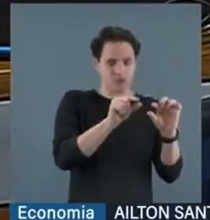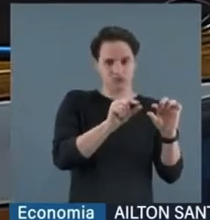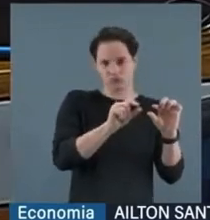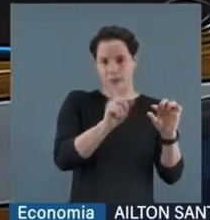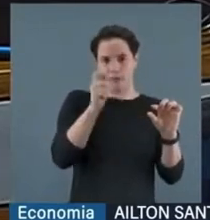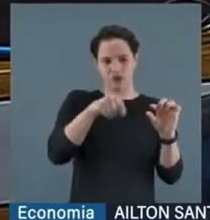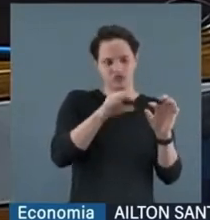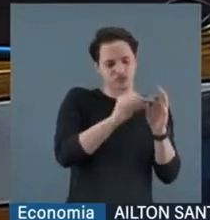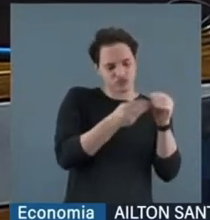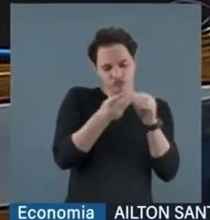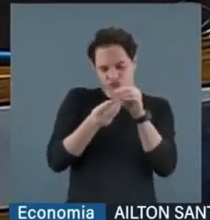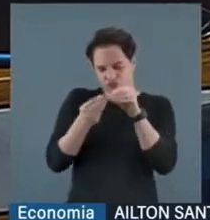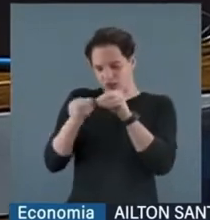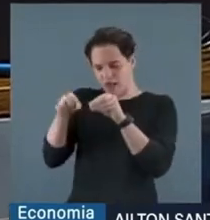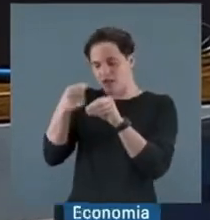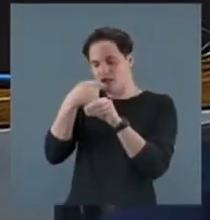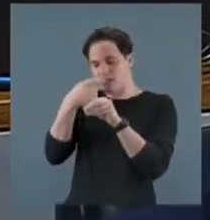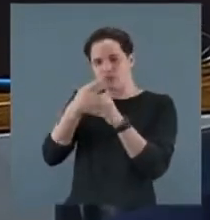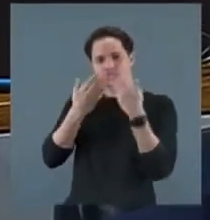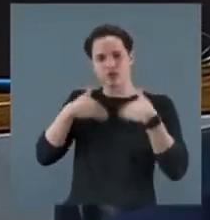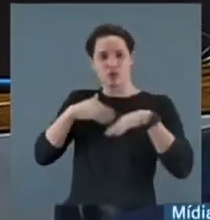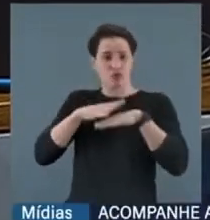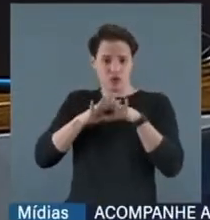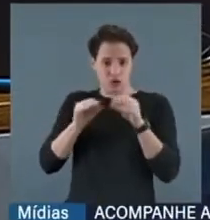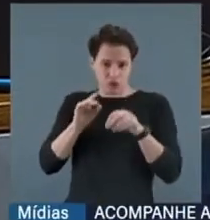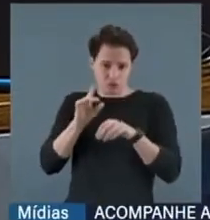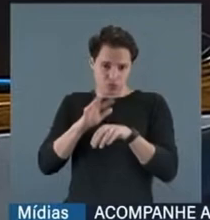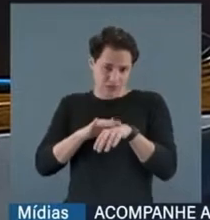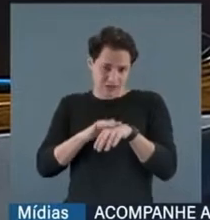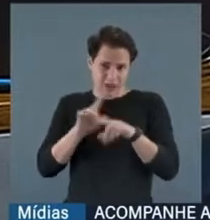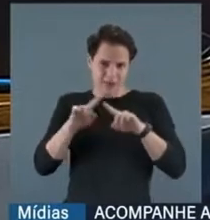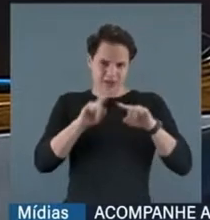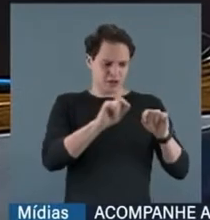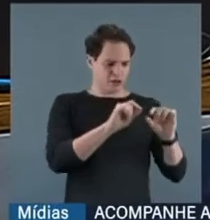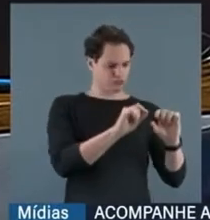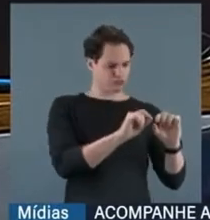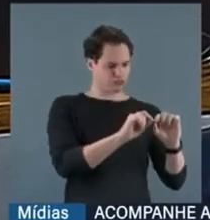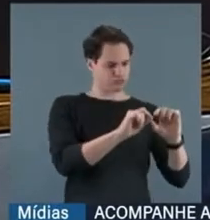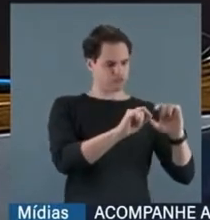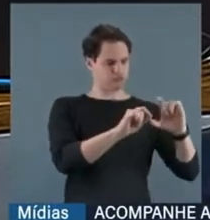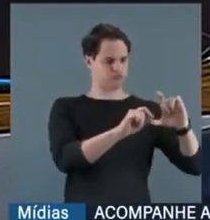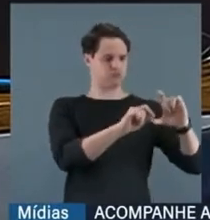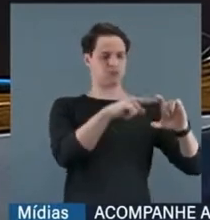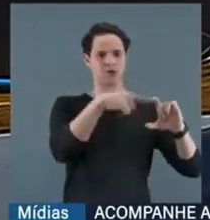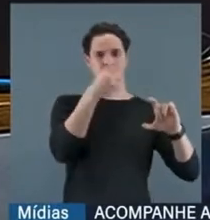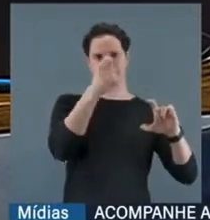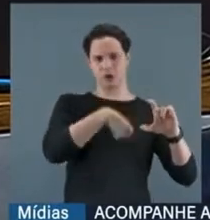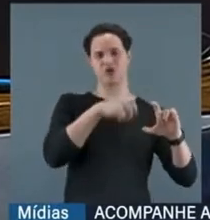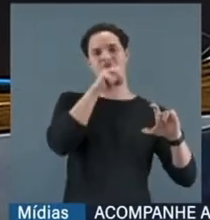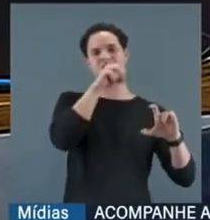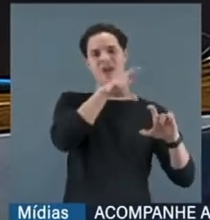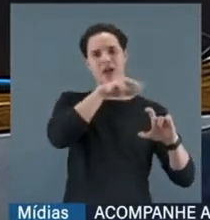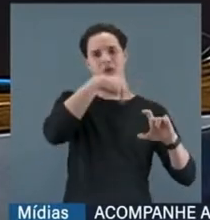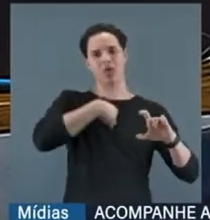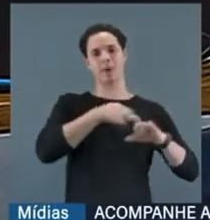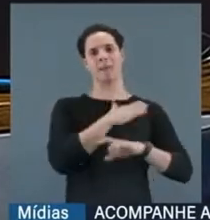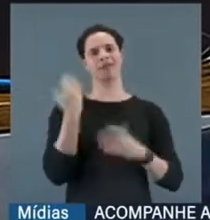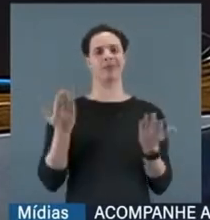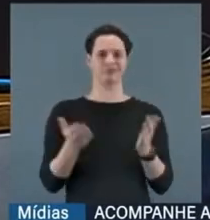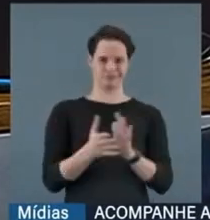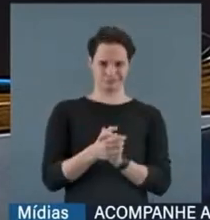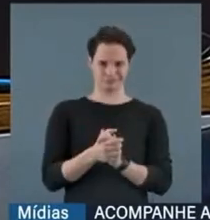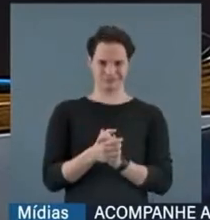meu time viajava o Brasil inteiro para ver o Flamengo mas existem aqueles torcedores